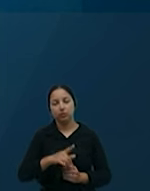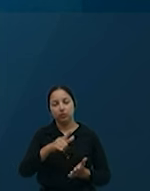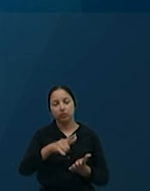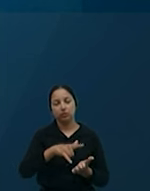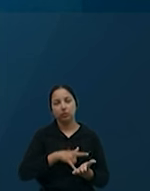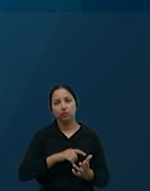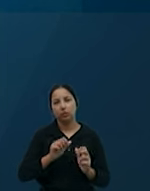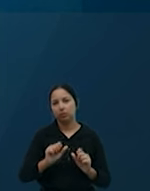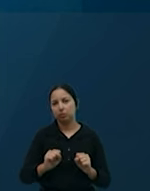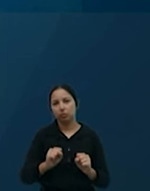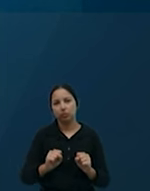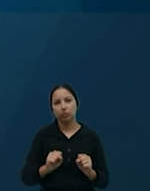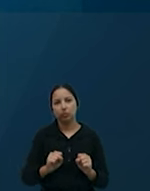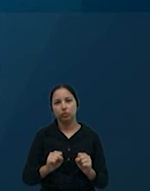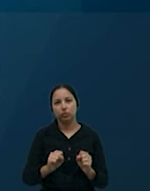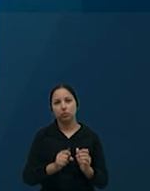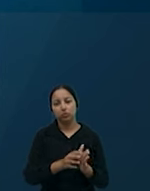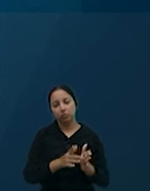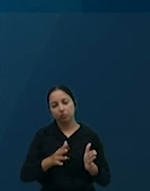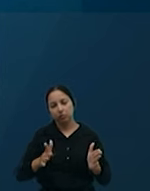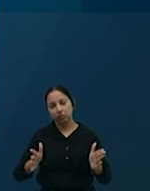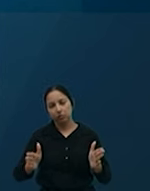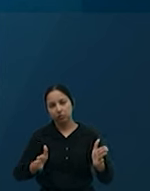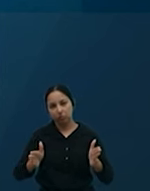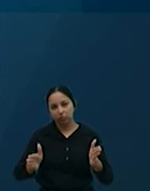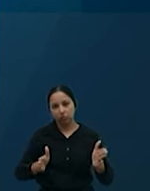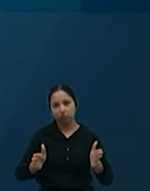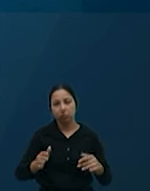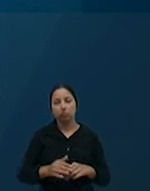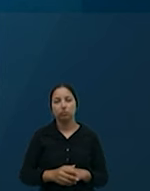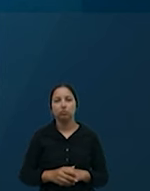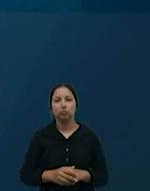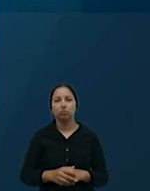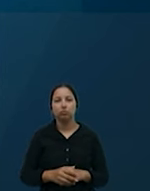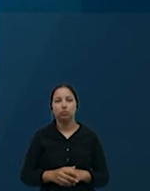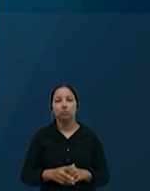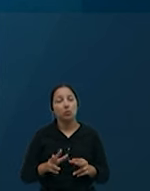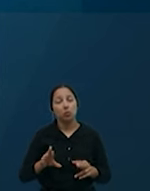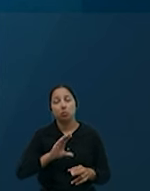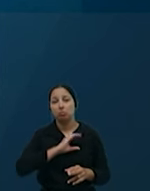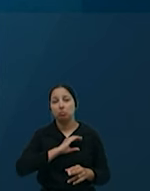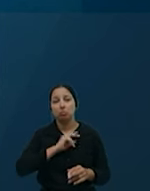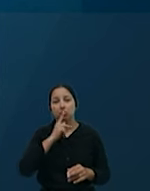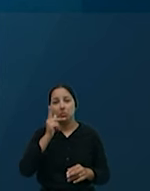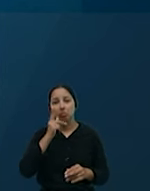a instrução do processo administrativo, e, como os colegas falaram, ao artigo